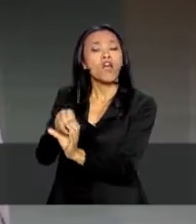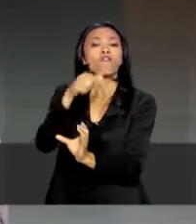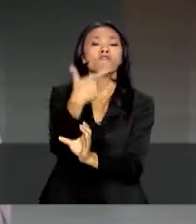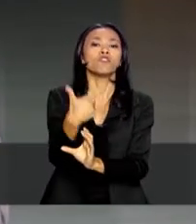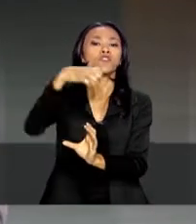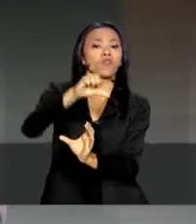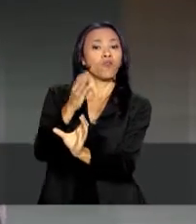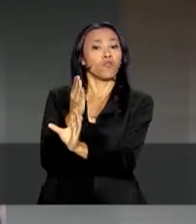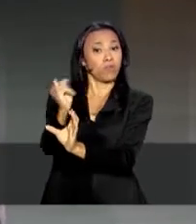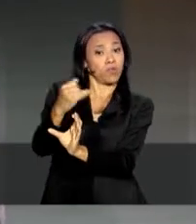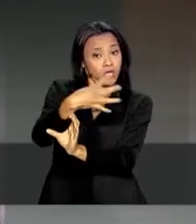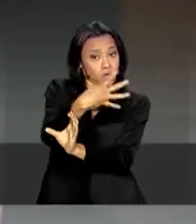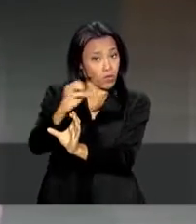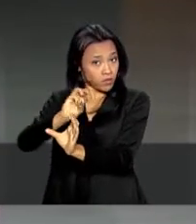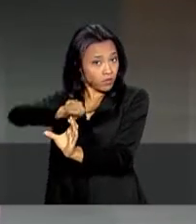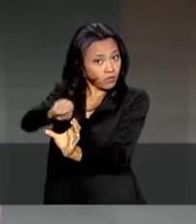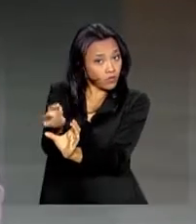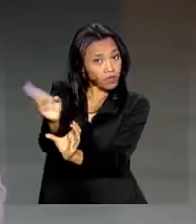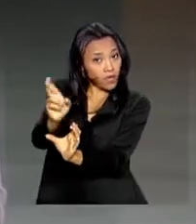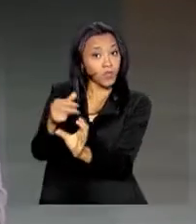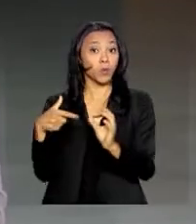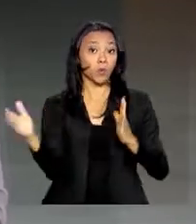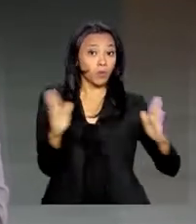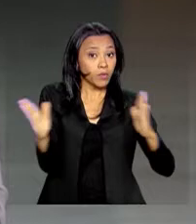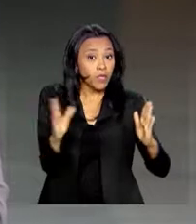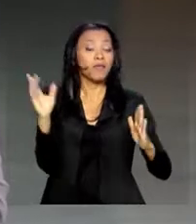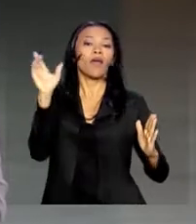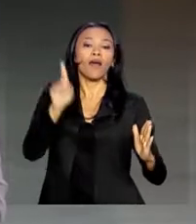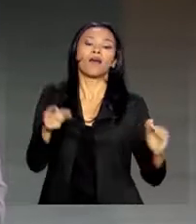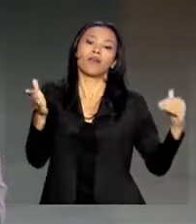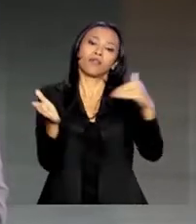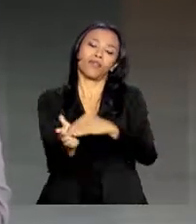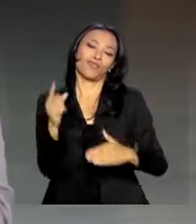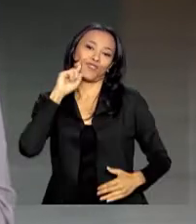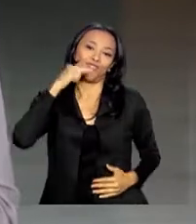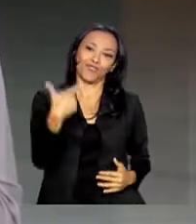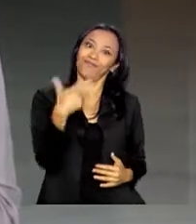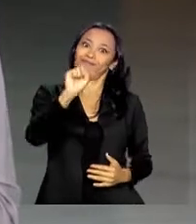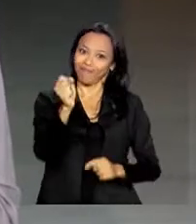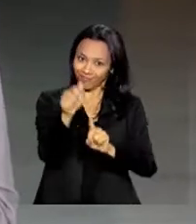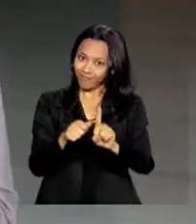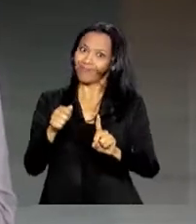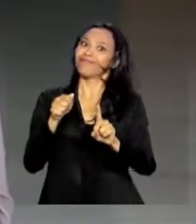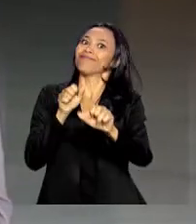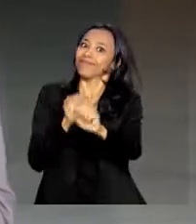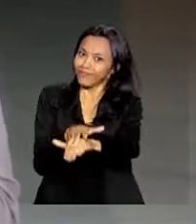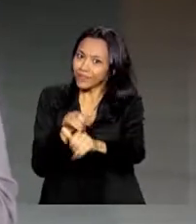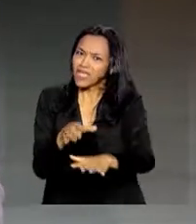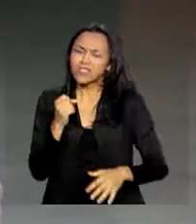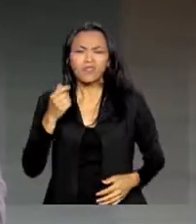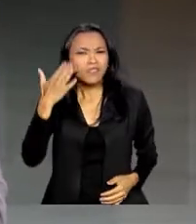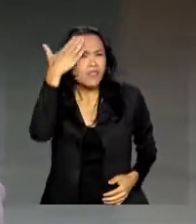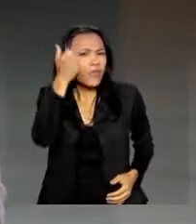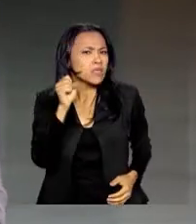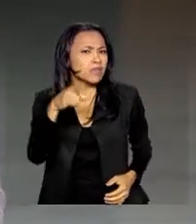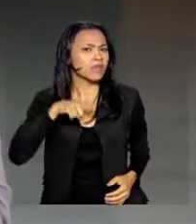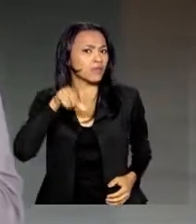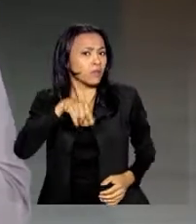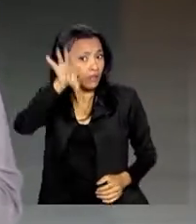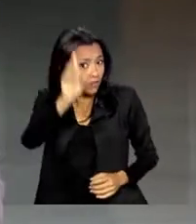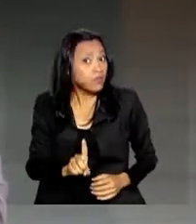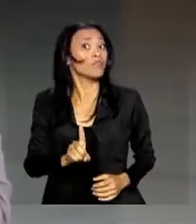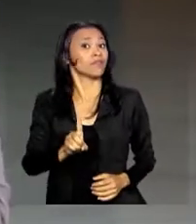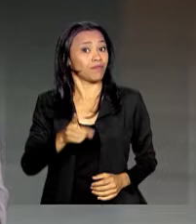400 milhões de reais o prazo é até 28 de setembro para saber se você tem direito e quem